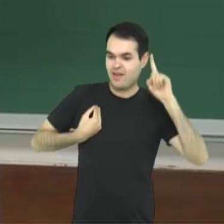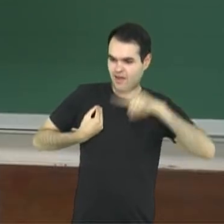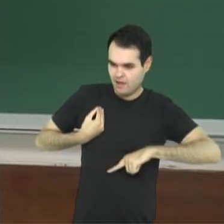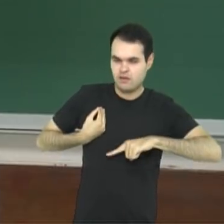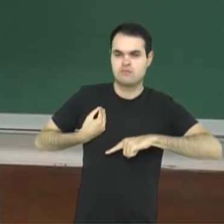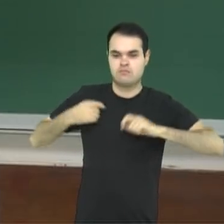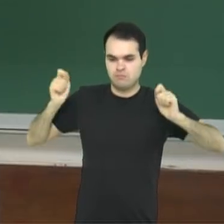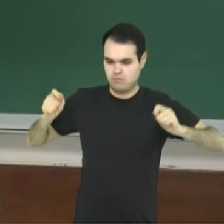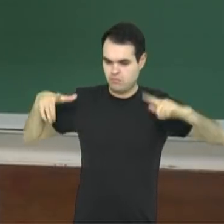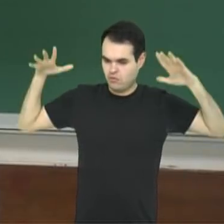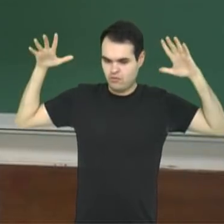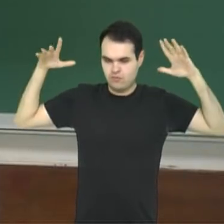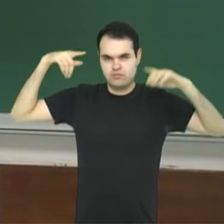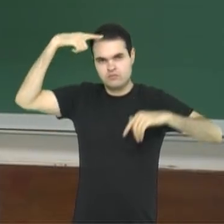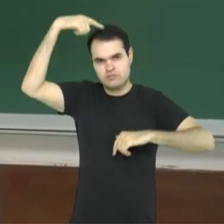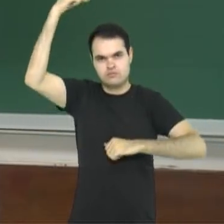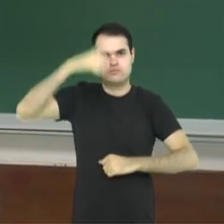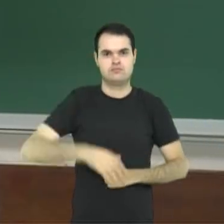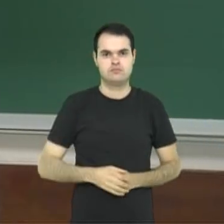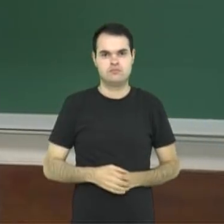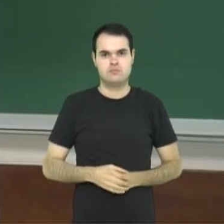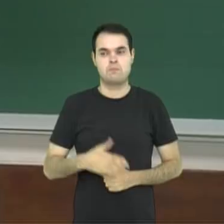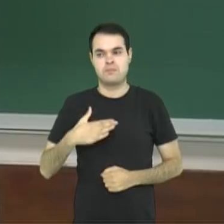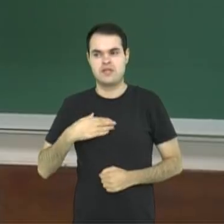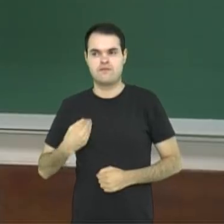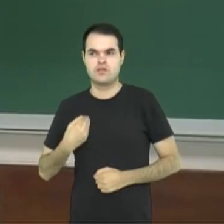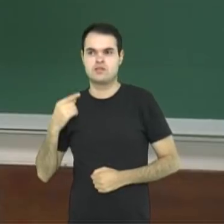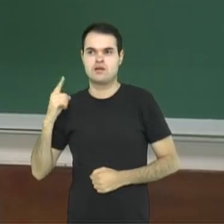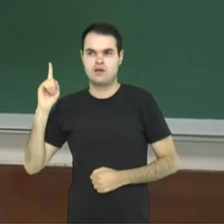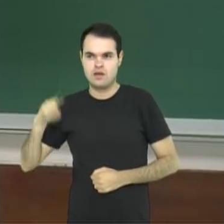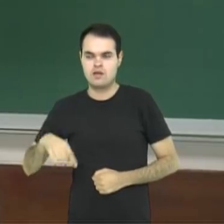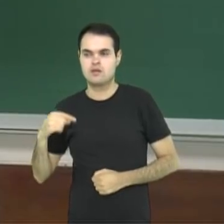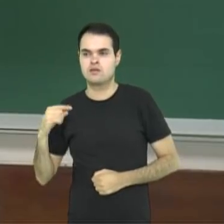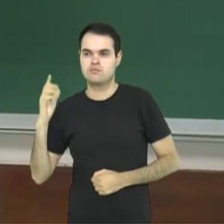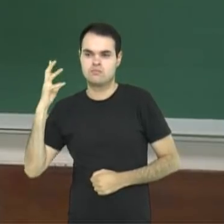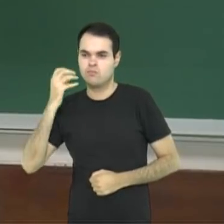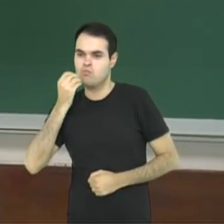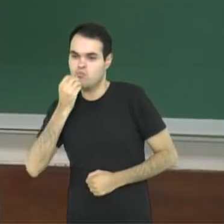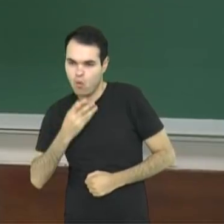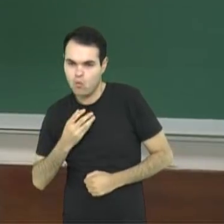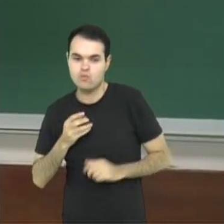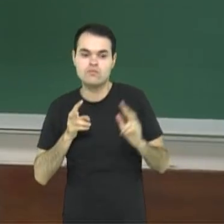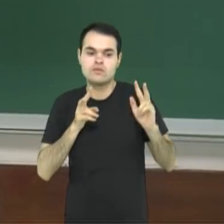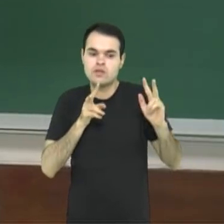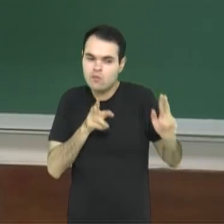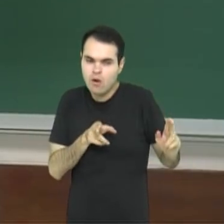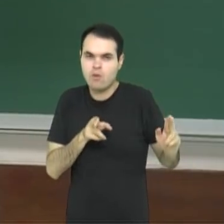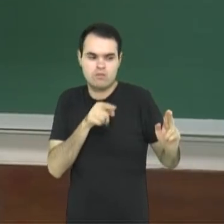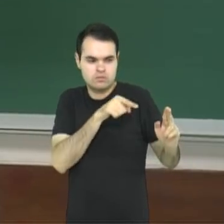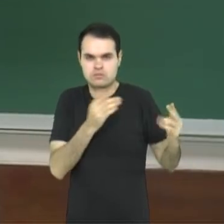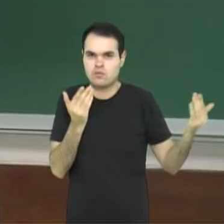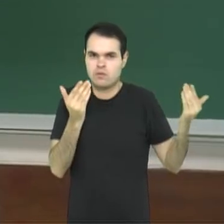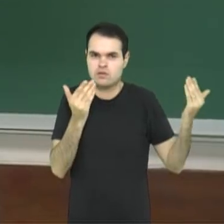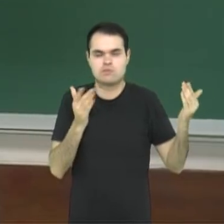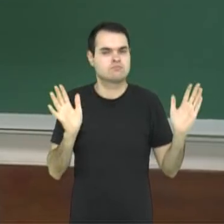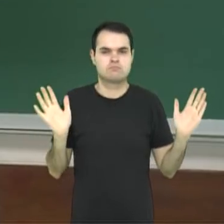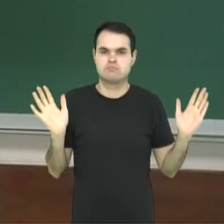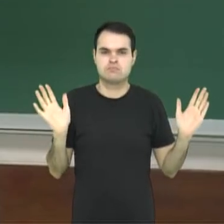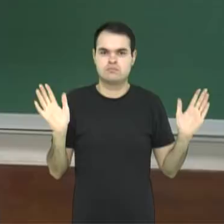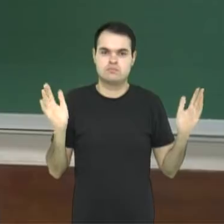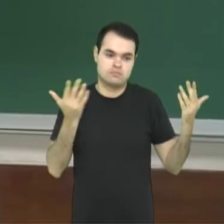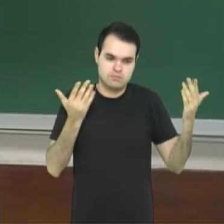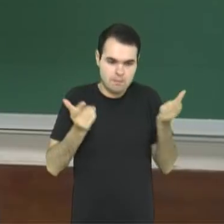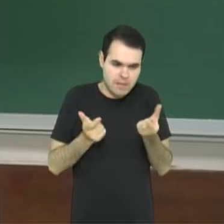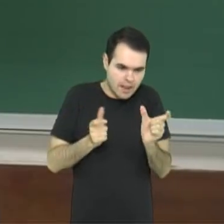Não existe o como. Minha vida é tão boa quanto ou como um conto de fadas. Então, quando eu não tenho elementos que estabelecem a